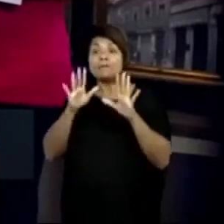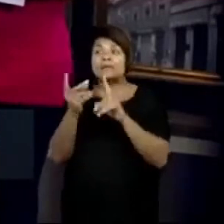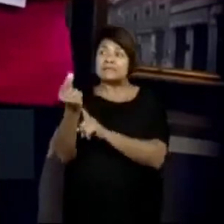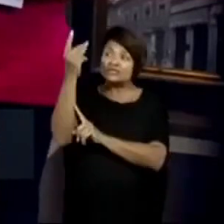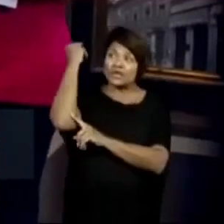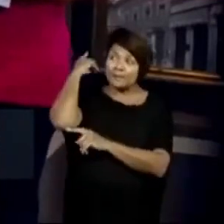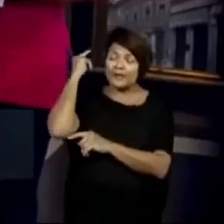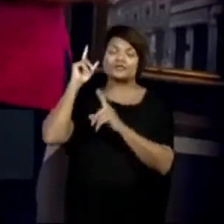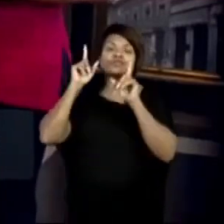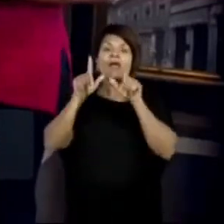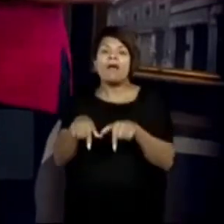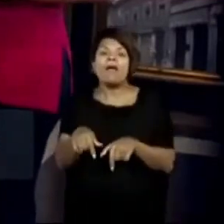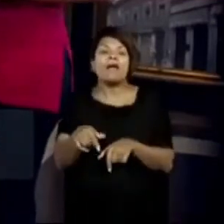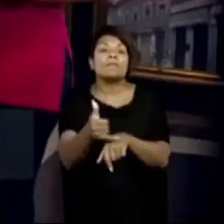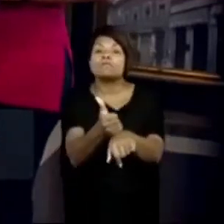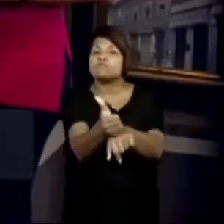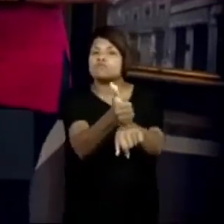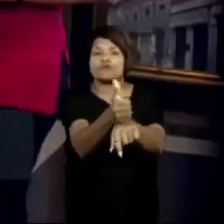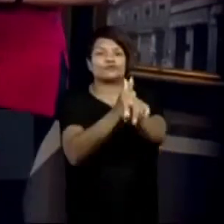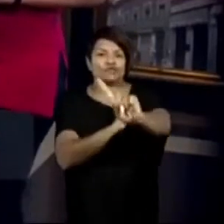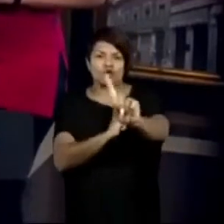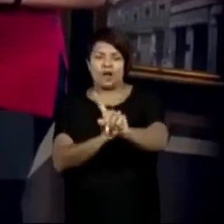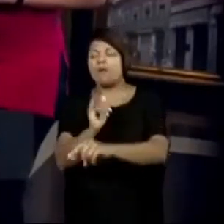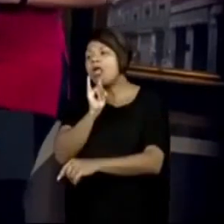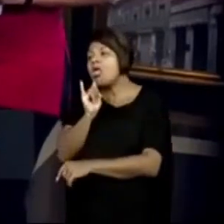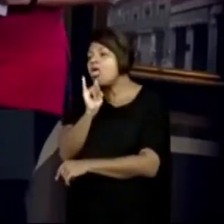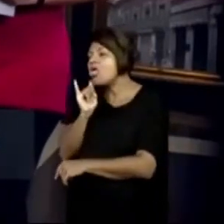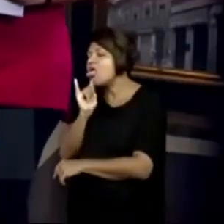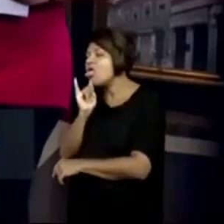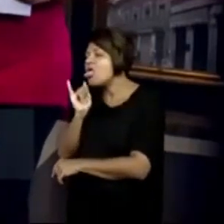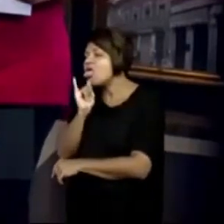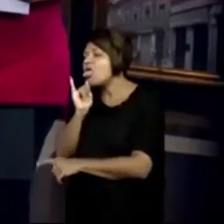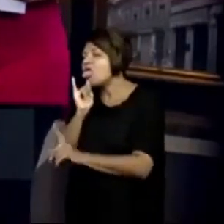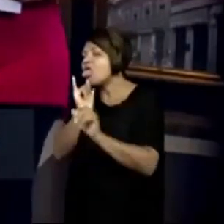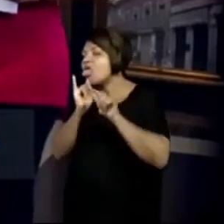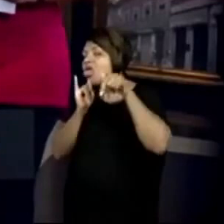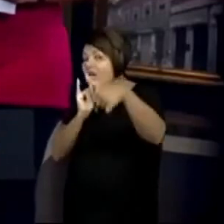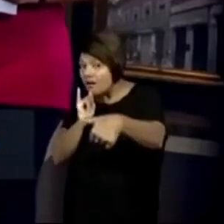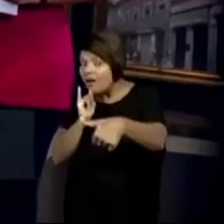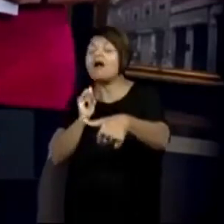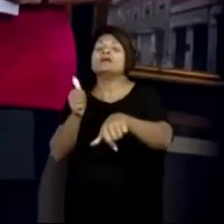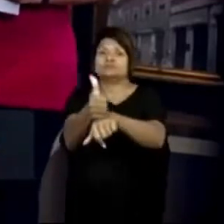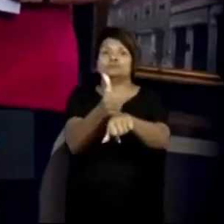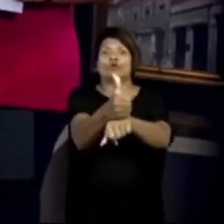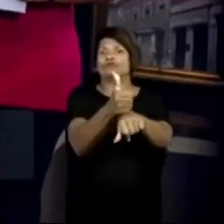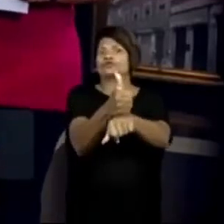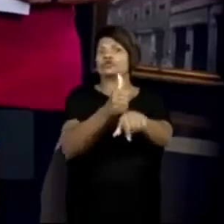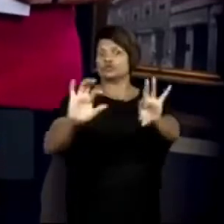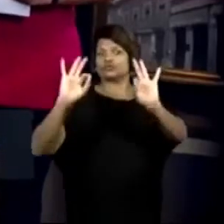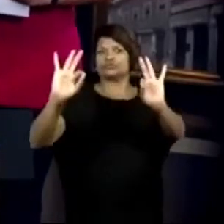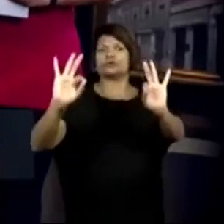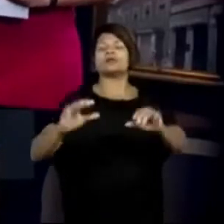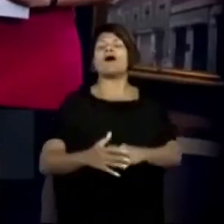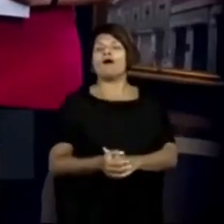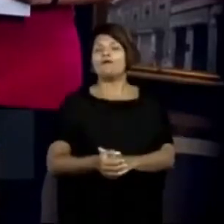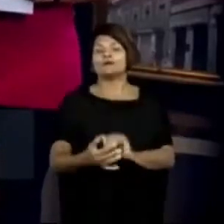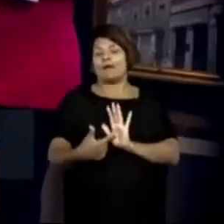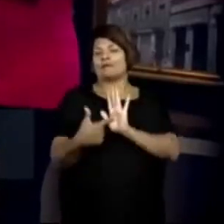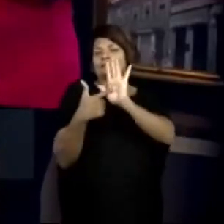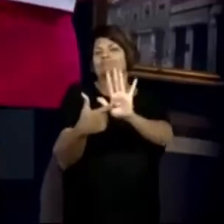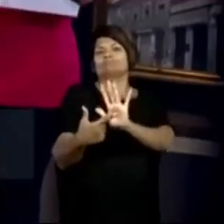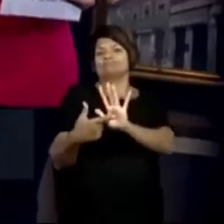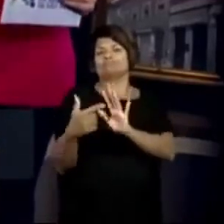né? E a profissionalização ele veio alguns anos depois, onde deu essa cara aí para o nosso país, né, professora Mara?